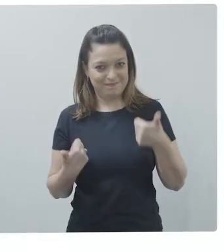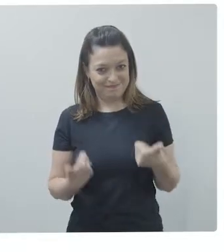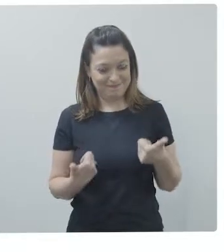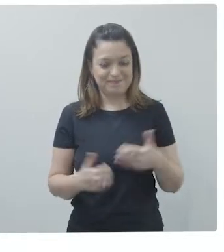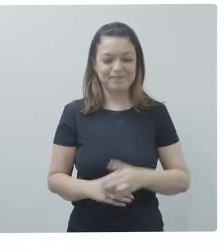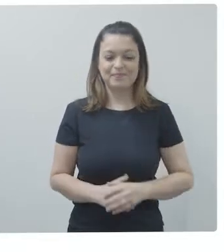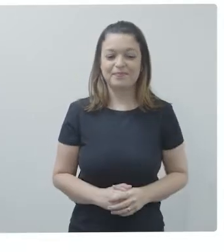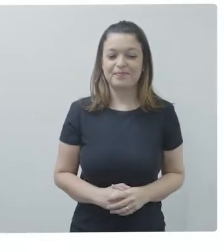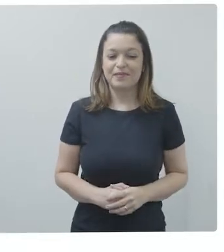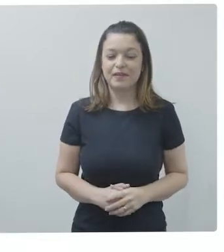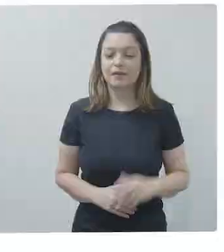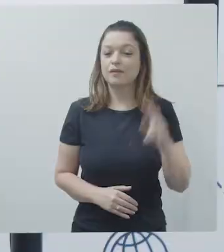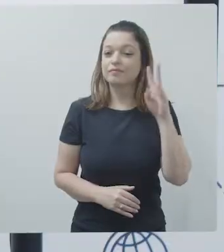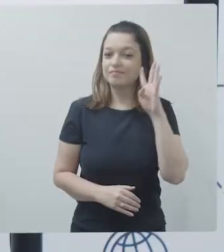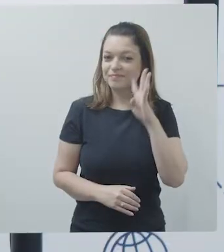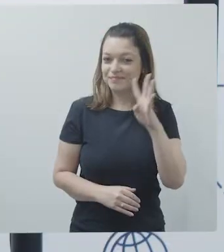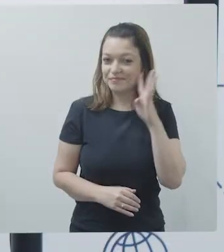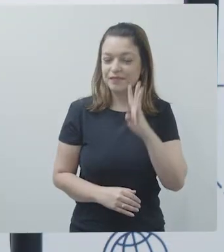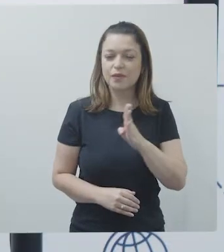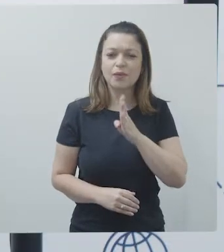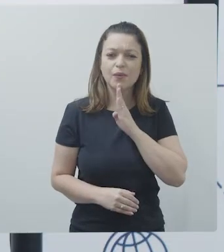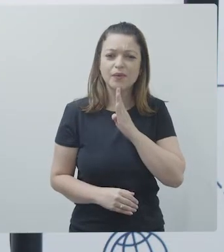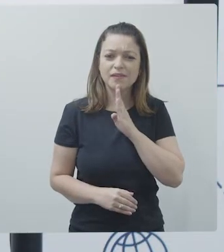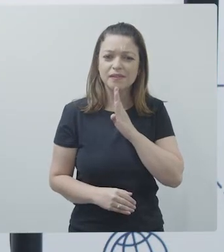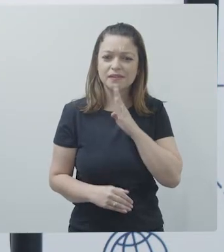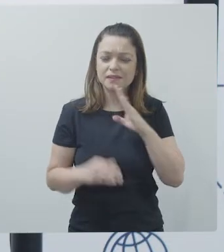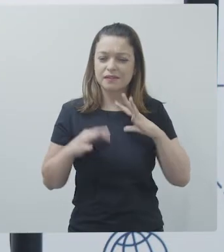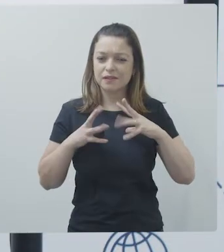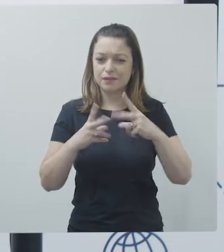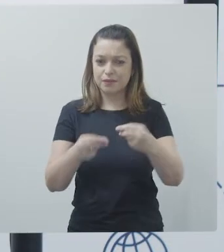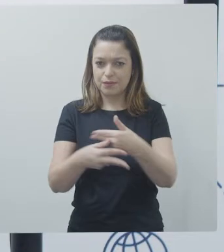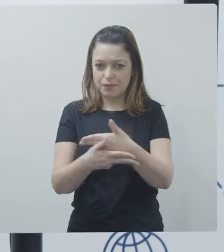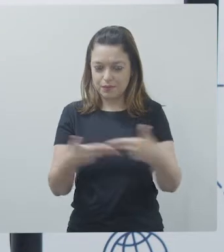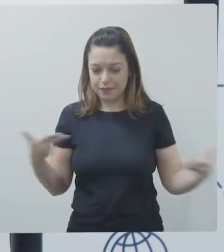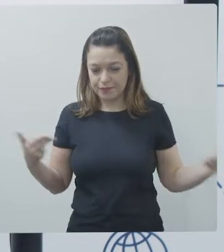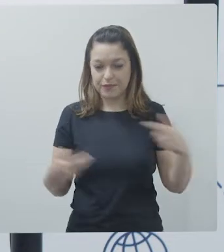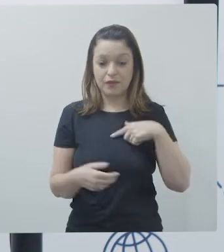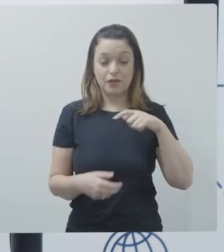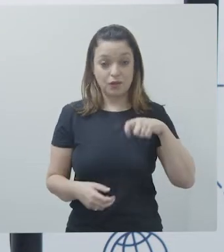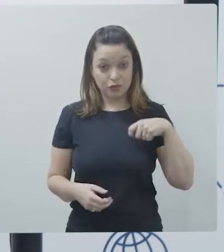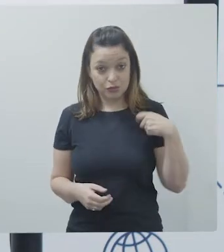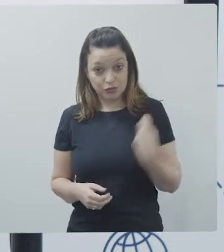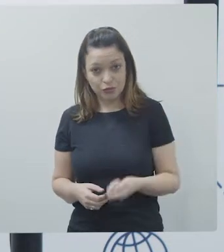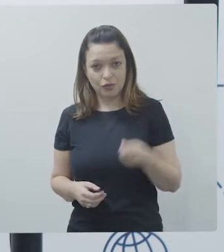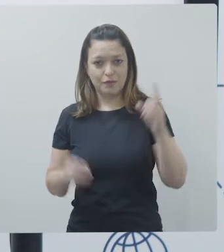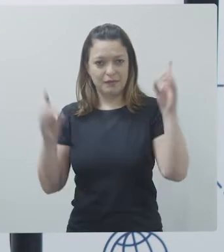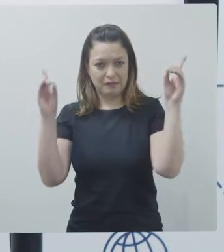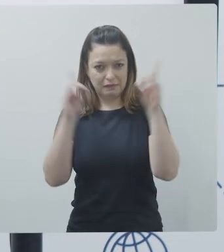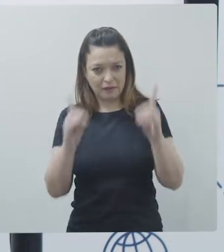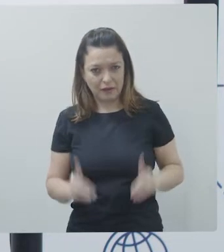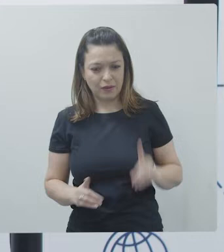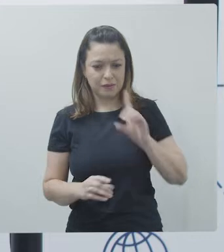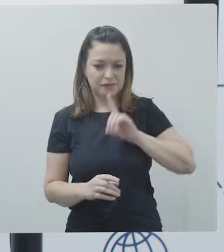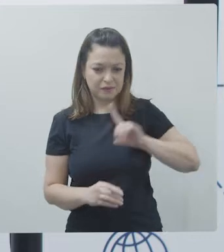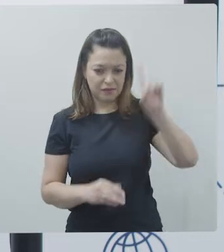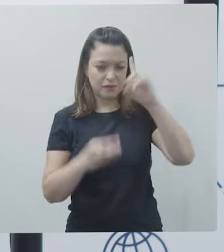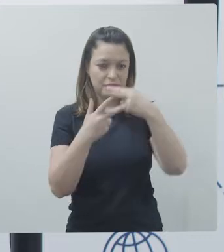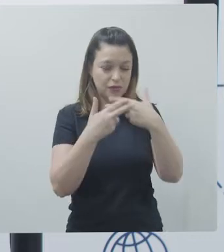saber tudo isso. Mas na mitologia nórdica, não fica só nos deuses, não. Nós temos quem? Nós também temos